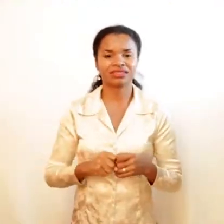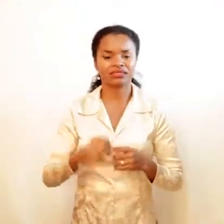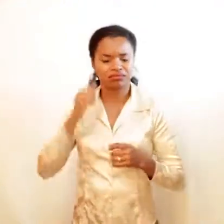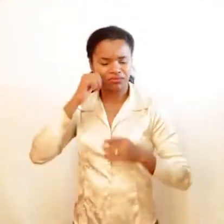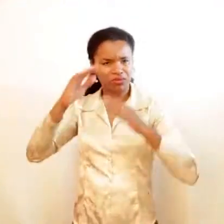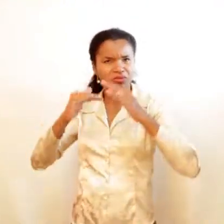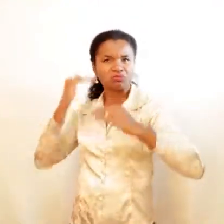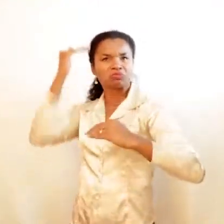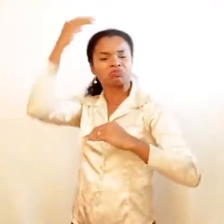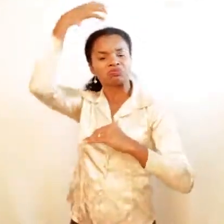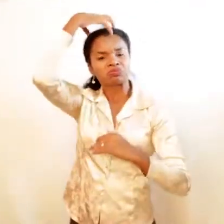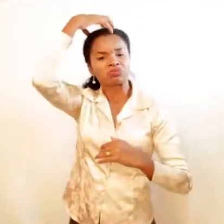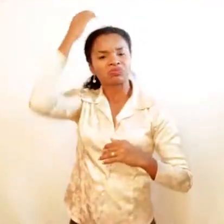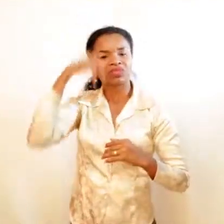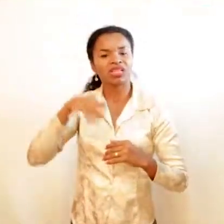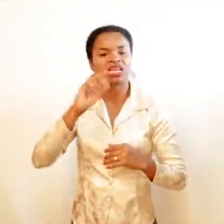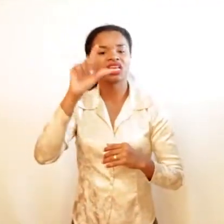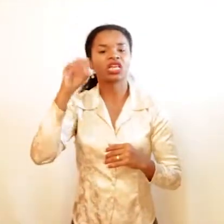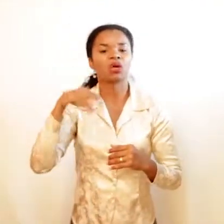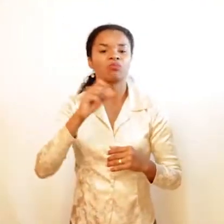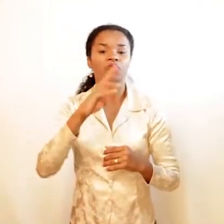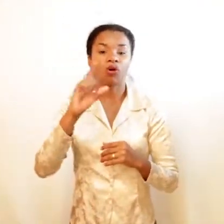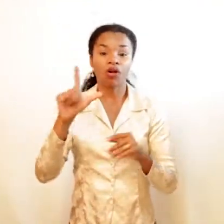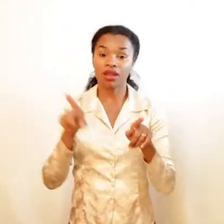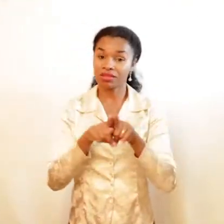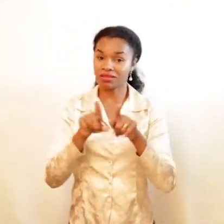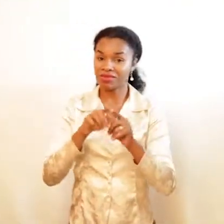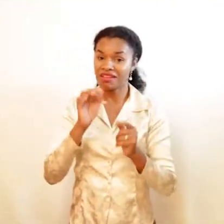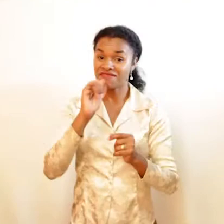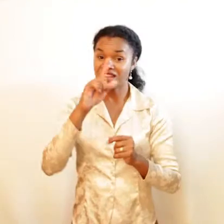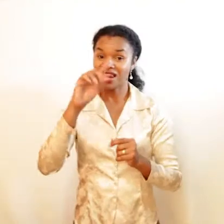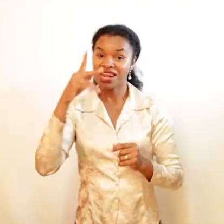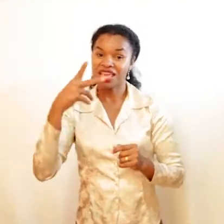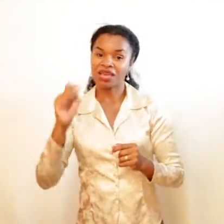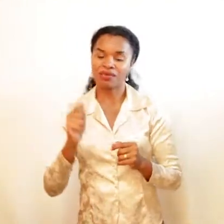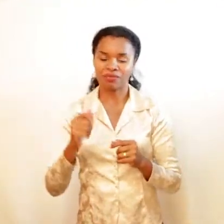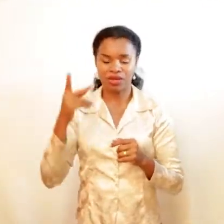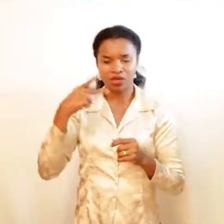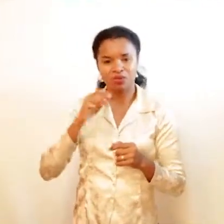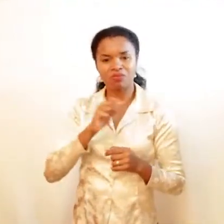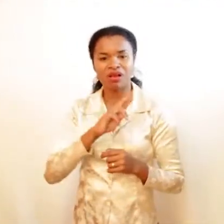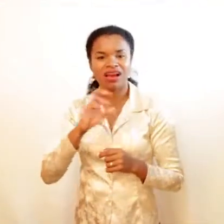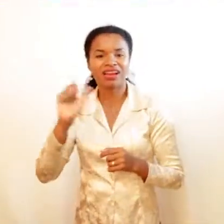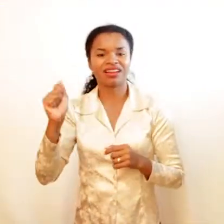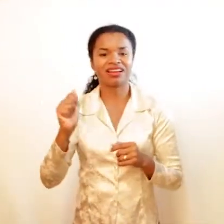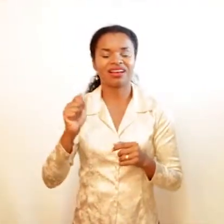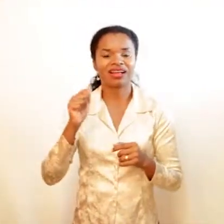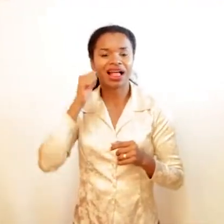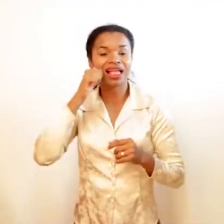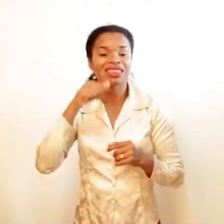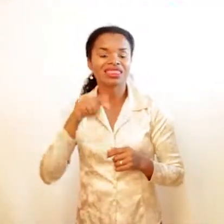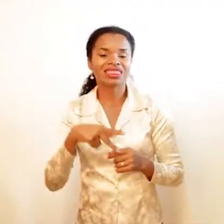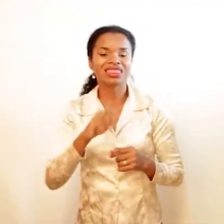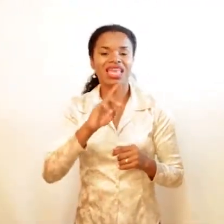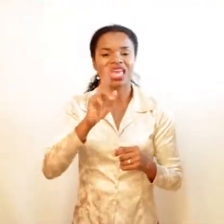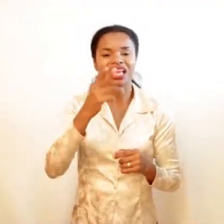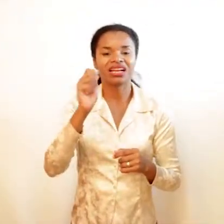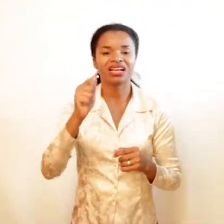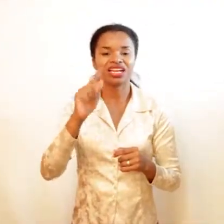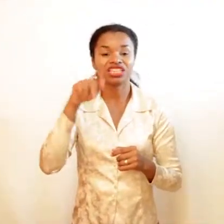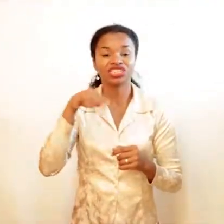Palmares. Soberana quilombola e Filipa do Pará, negra ginga de